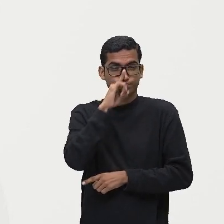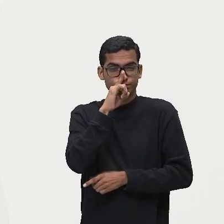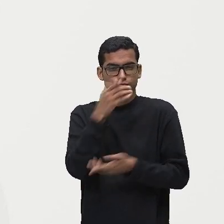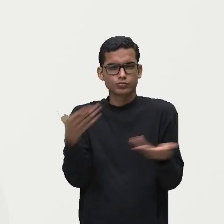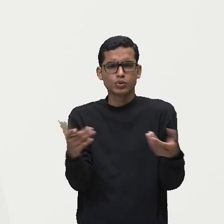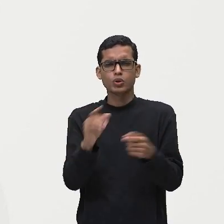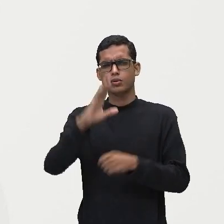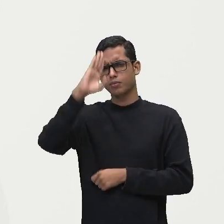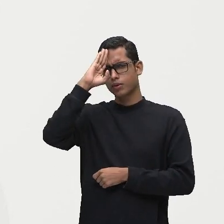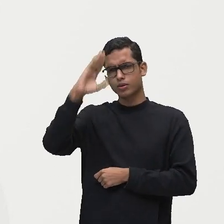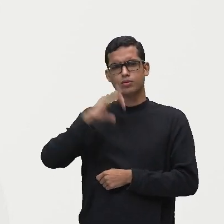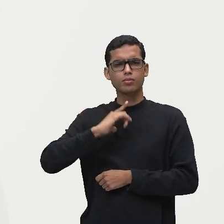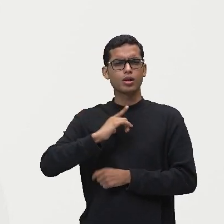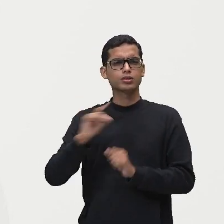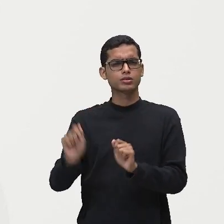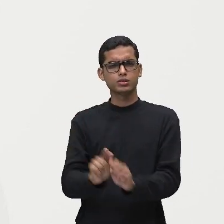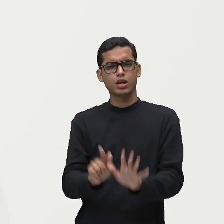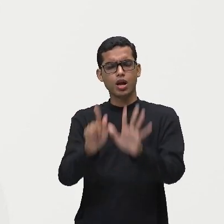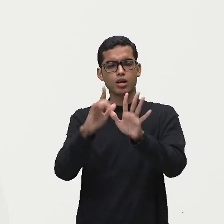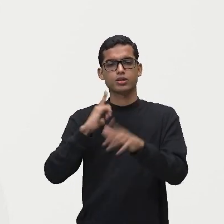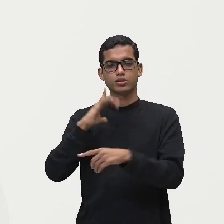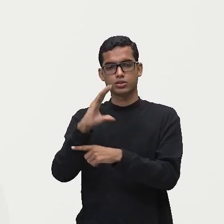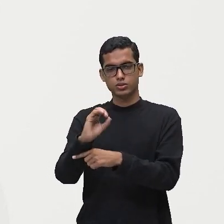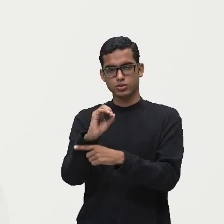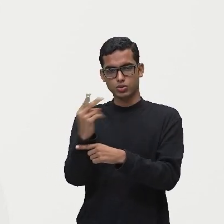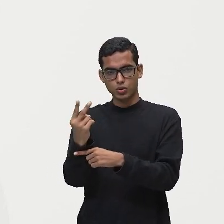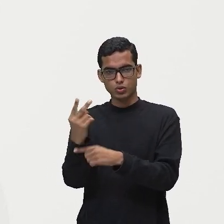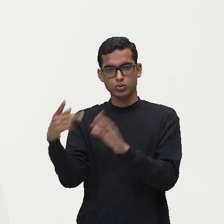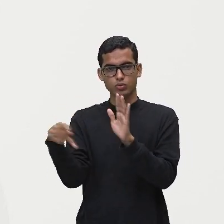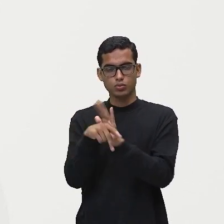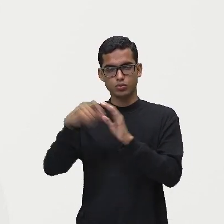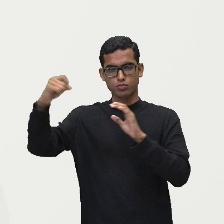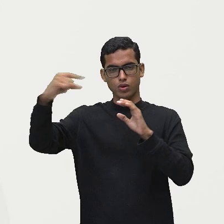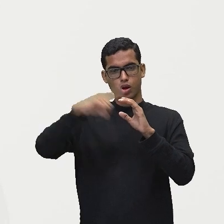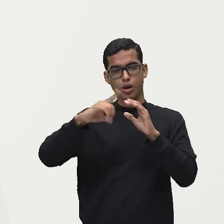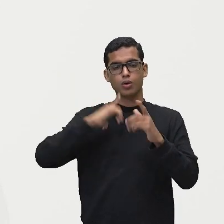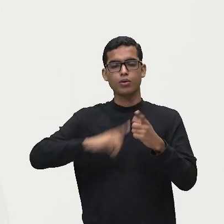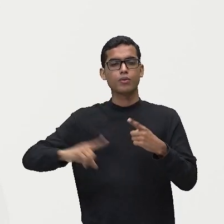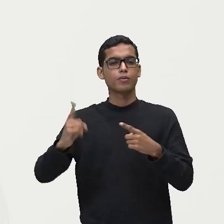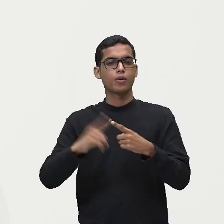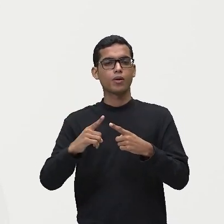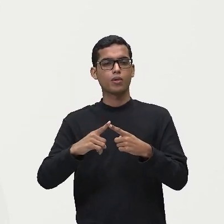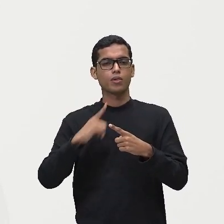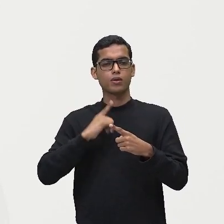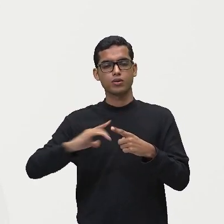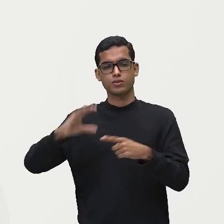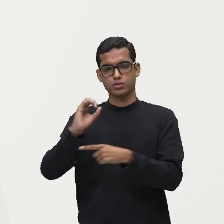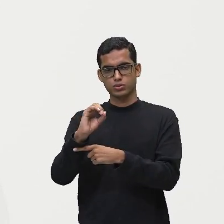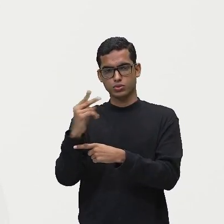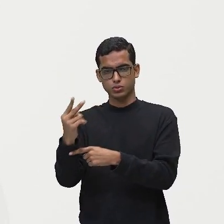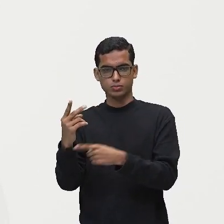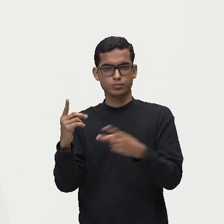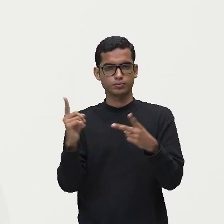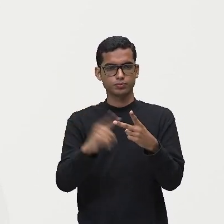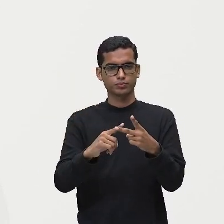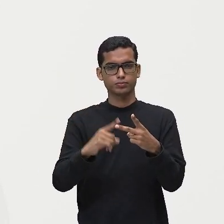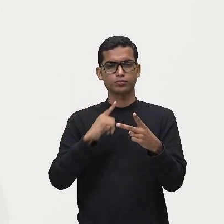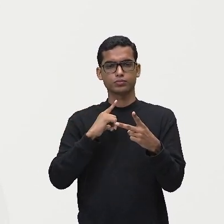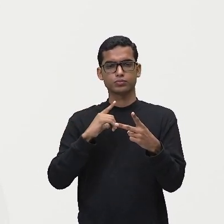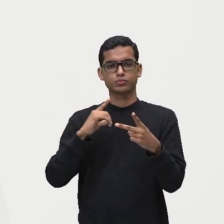É o gás carbônico, tá aqui. Temos o metano e temos o